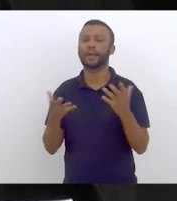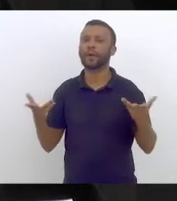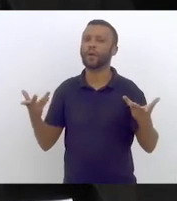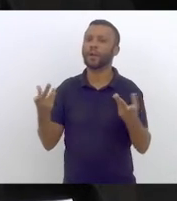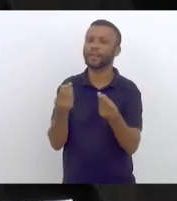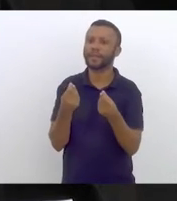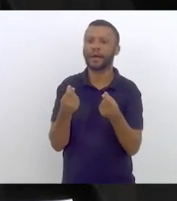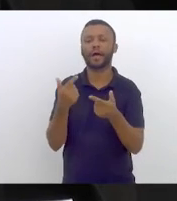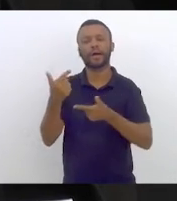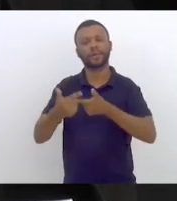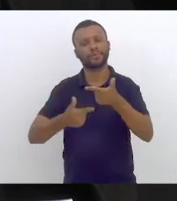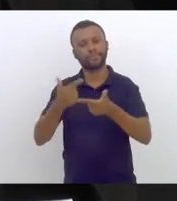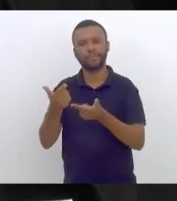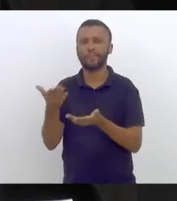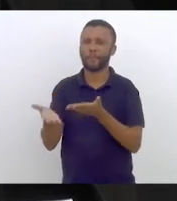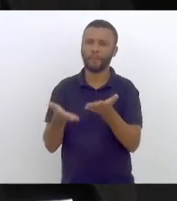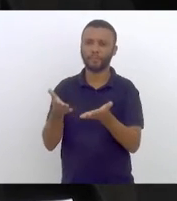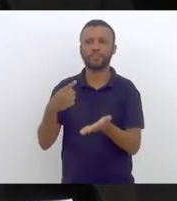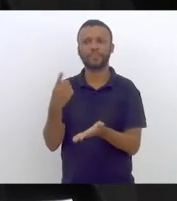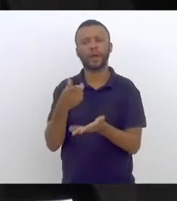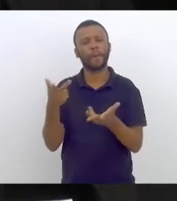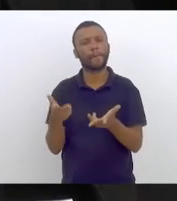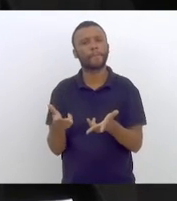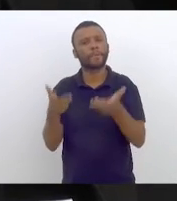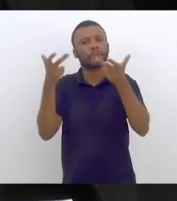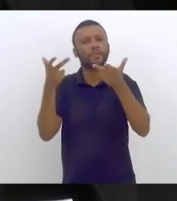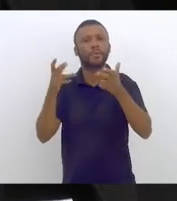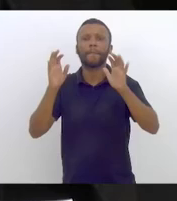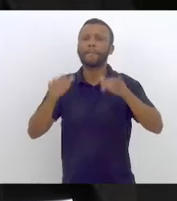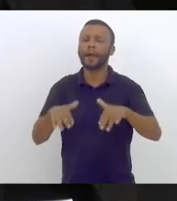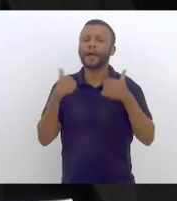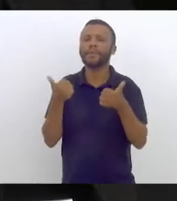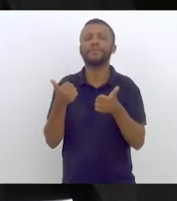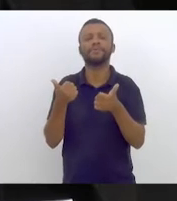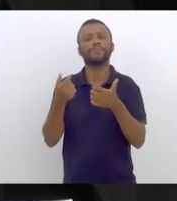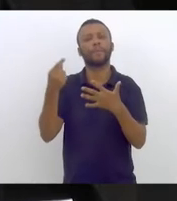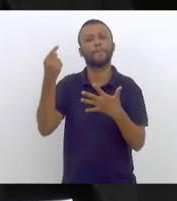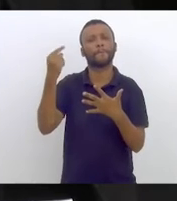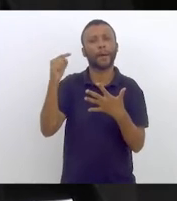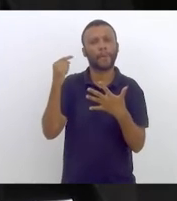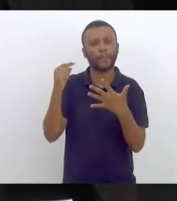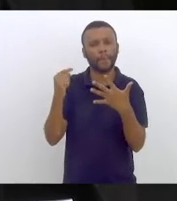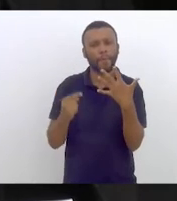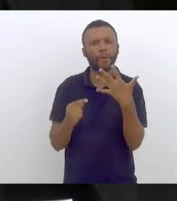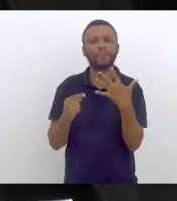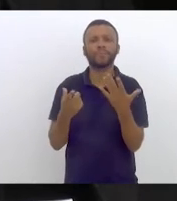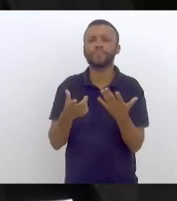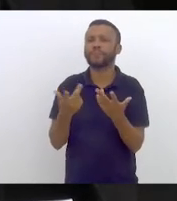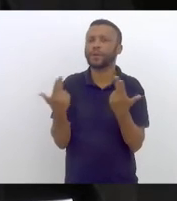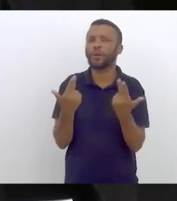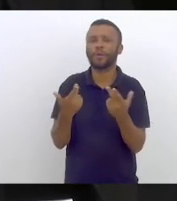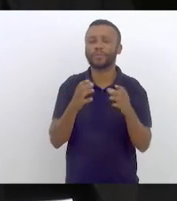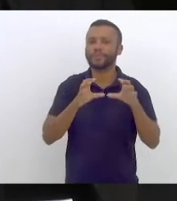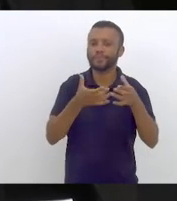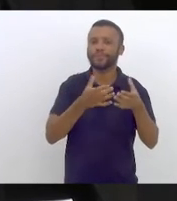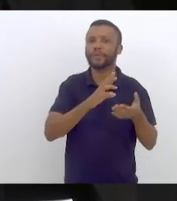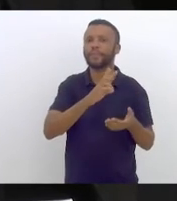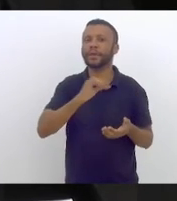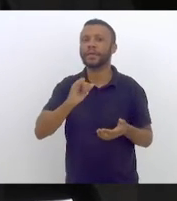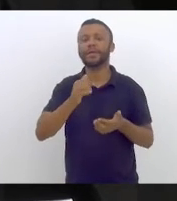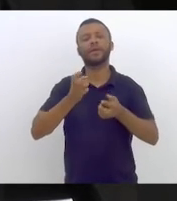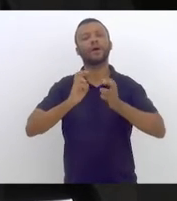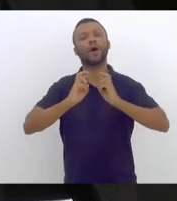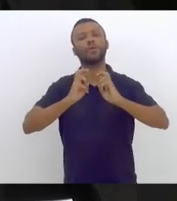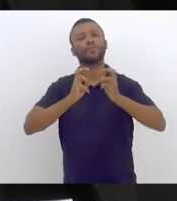serviços. Nós vimos muito bem a questão aprofundada, de maneira aprofundada na CPI dos trens. Nós temos visto muito